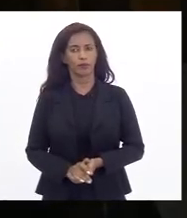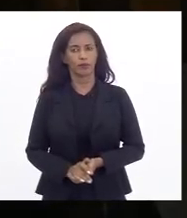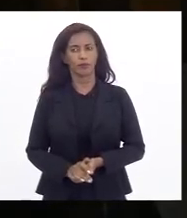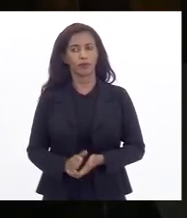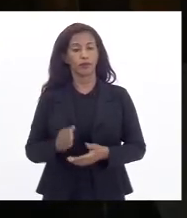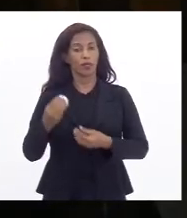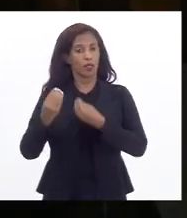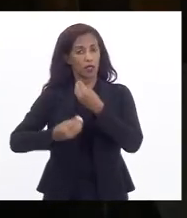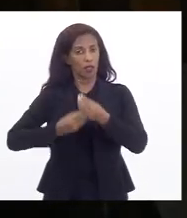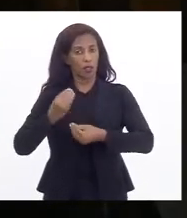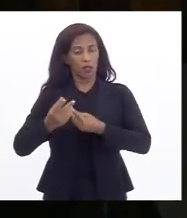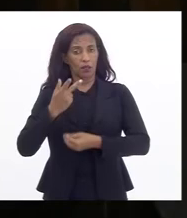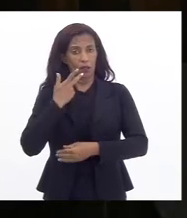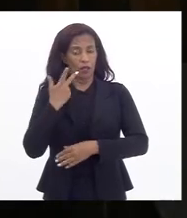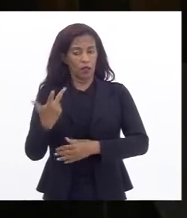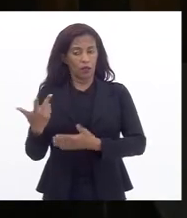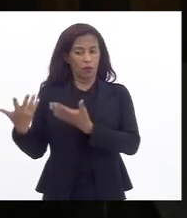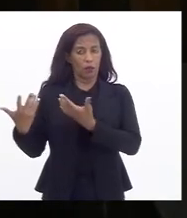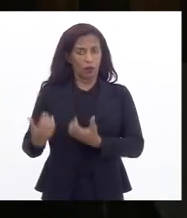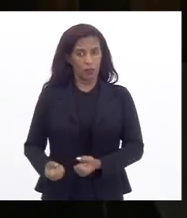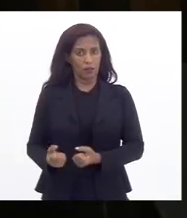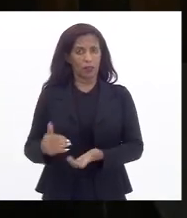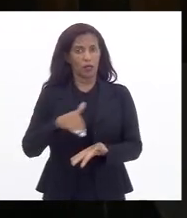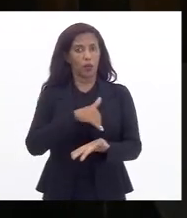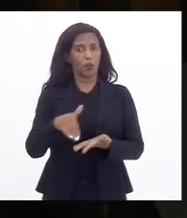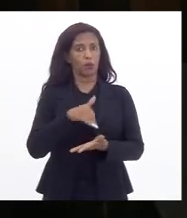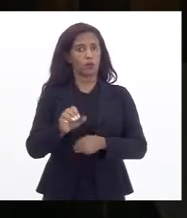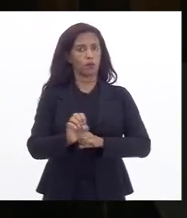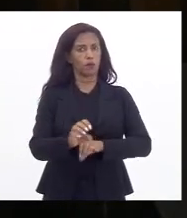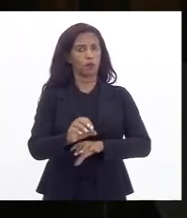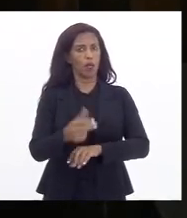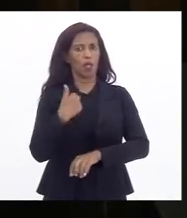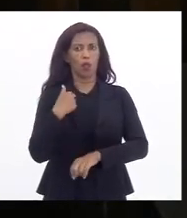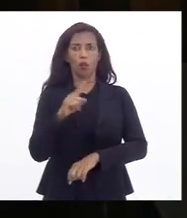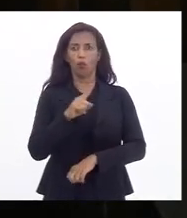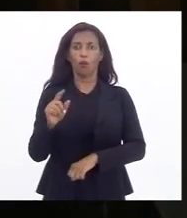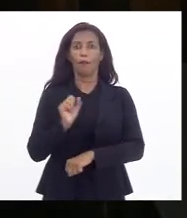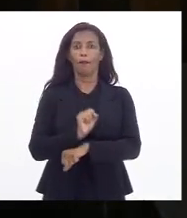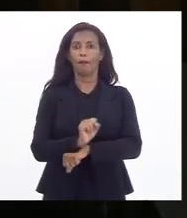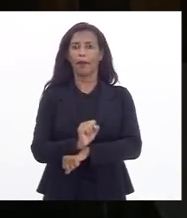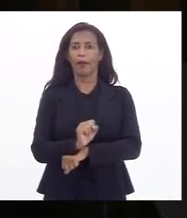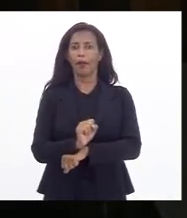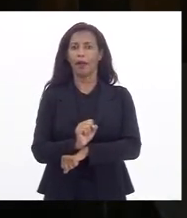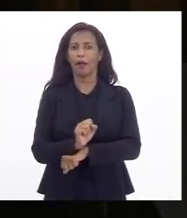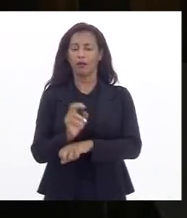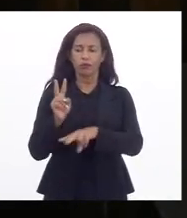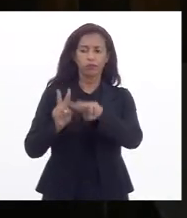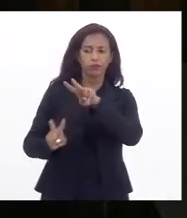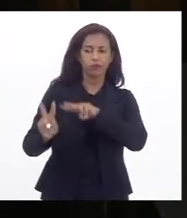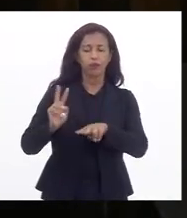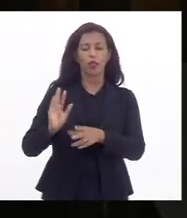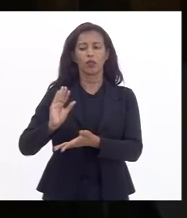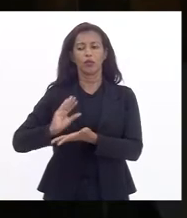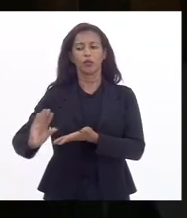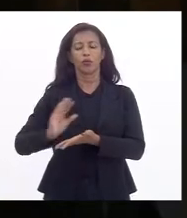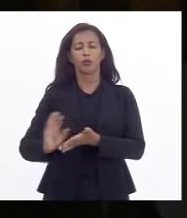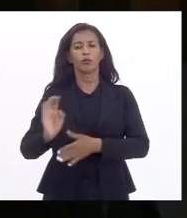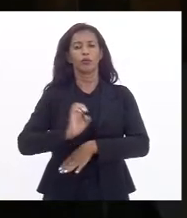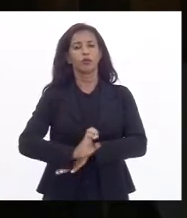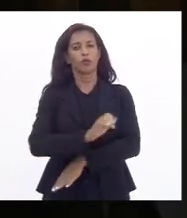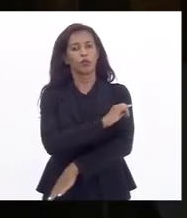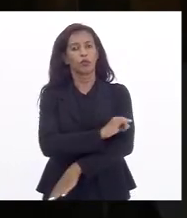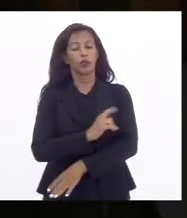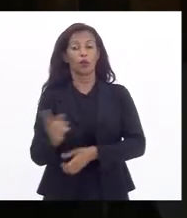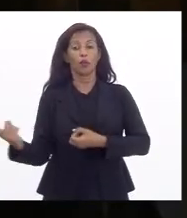bom E como eu disse Quando assumir como secretário de educação que eu não ia parar de prestar atenção de contribuir para o estado do Rio de